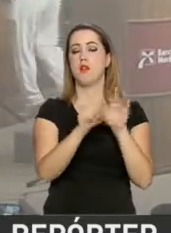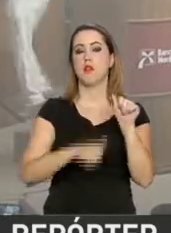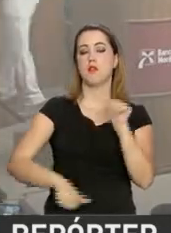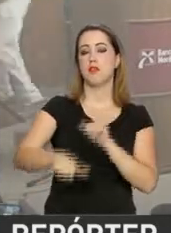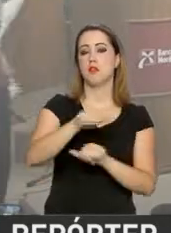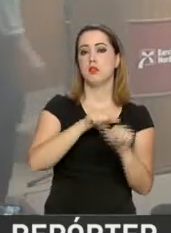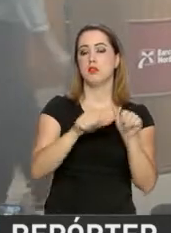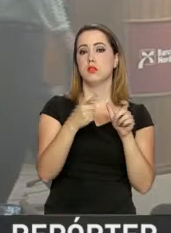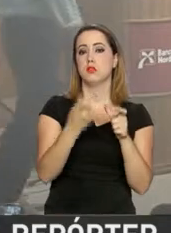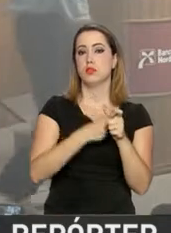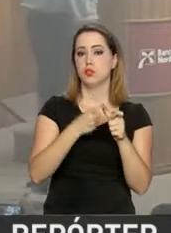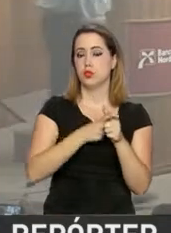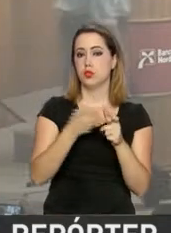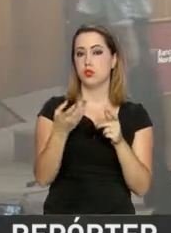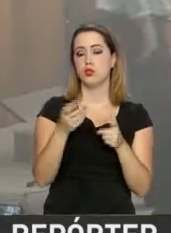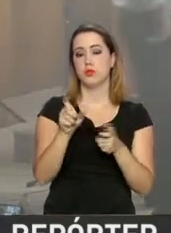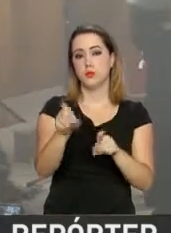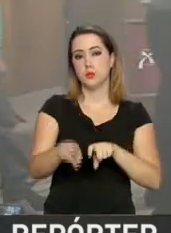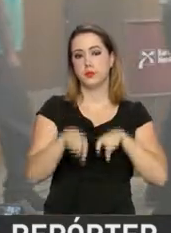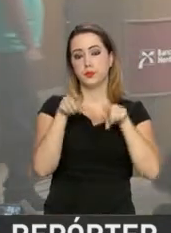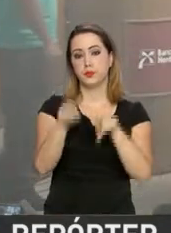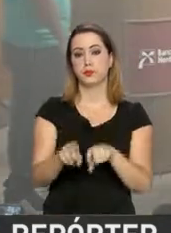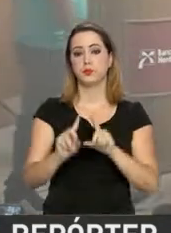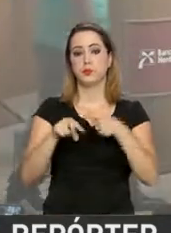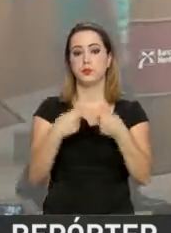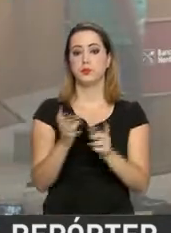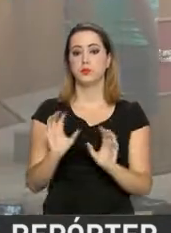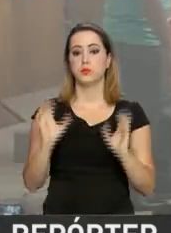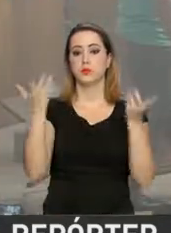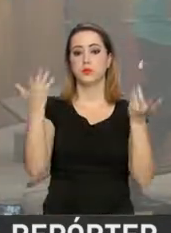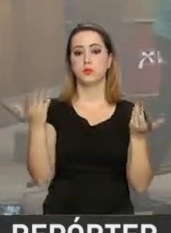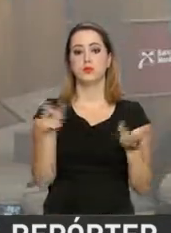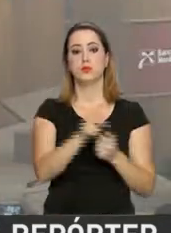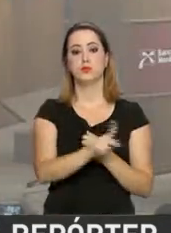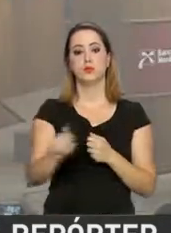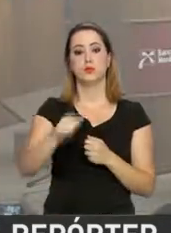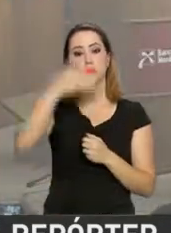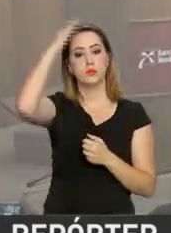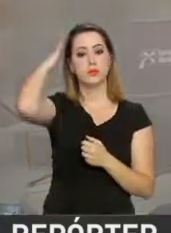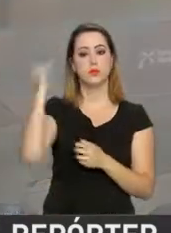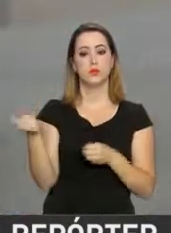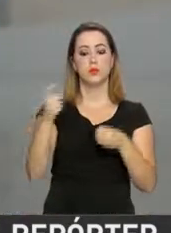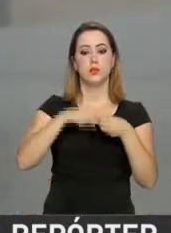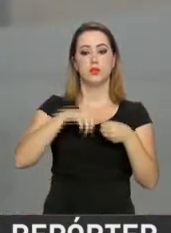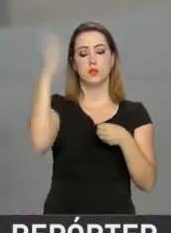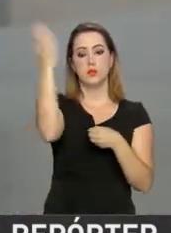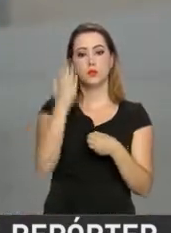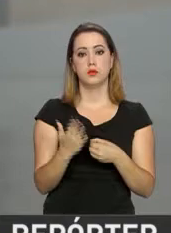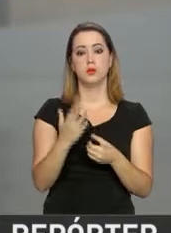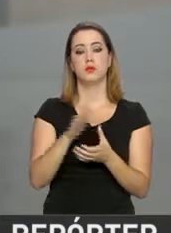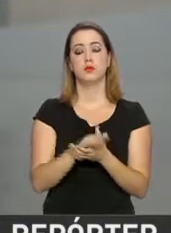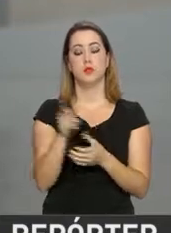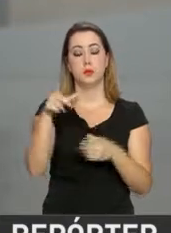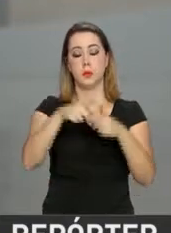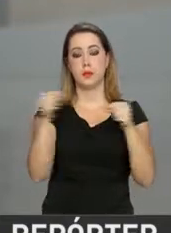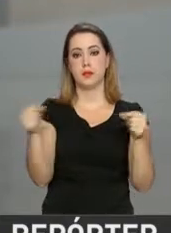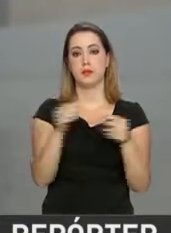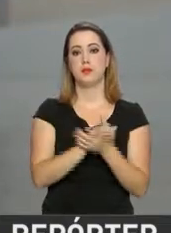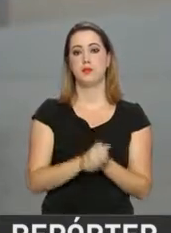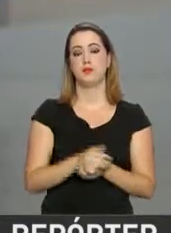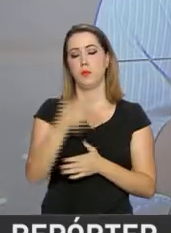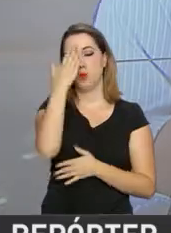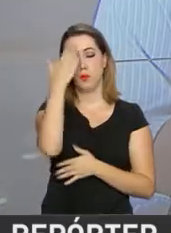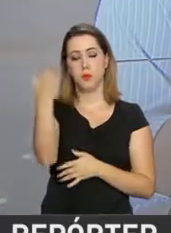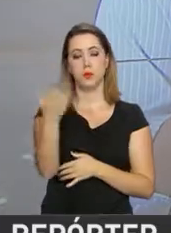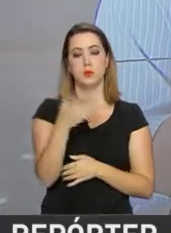renegociação de dívidas rurais. Após essa cerimônia em Fortaleza, o presidente, então, retorna para Brasília. José Luiz. Obrigado, Luana,